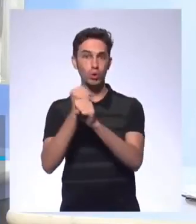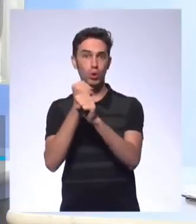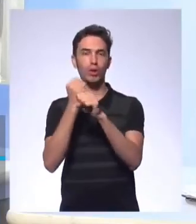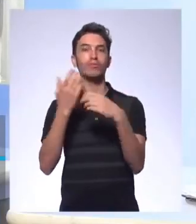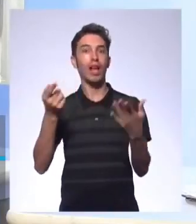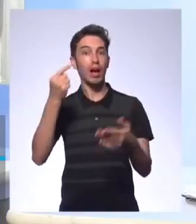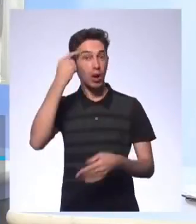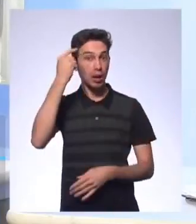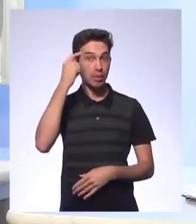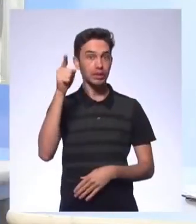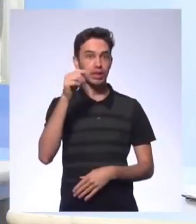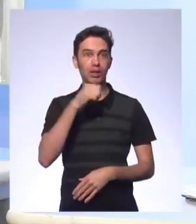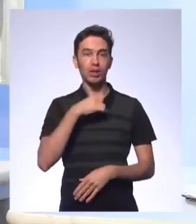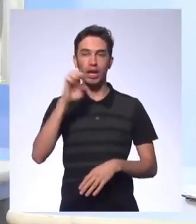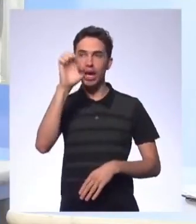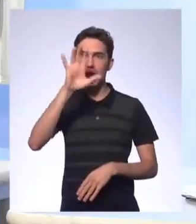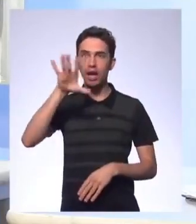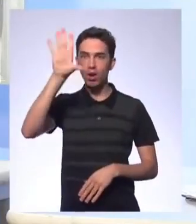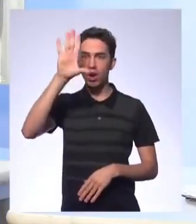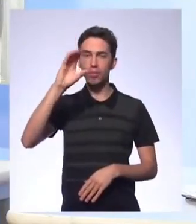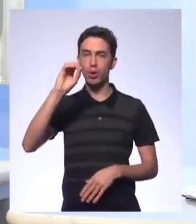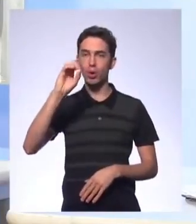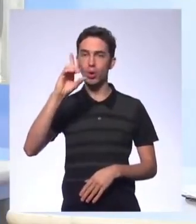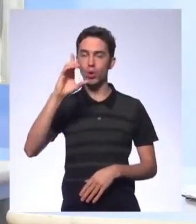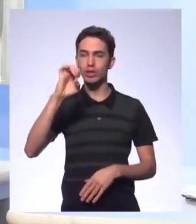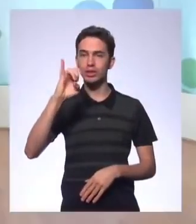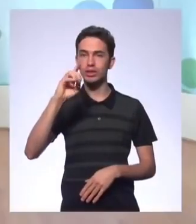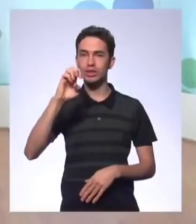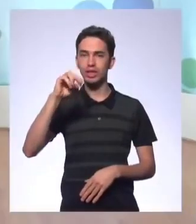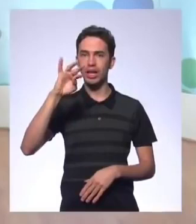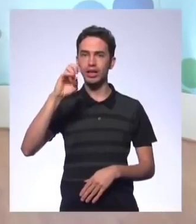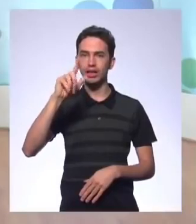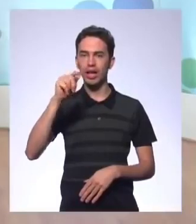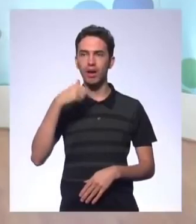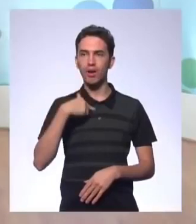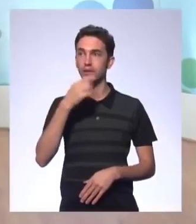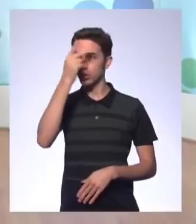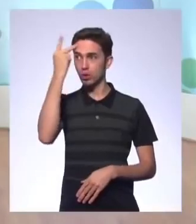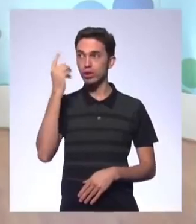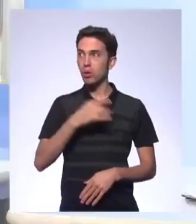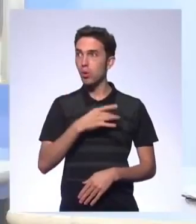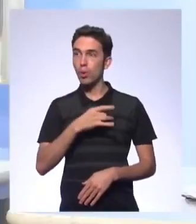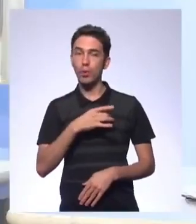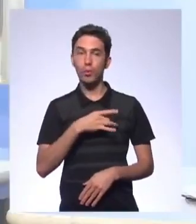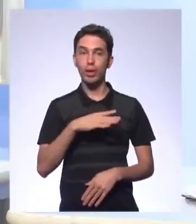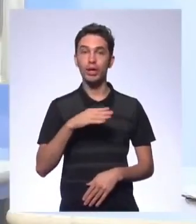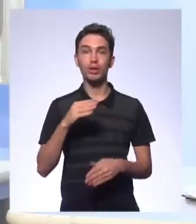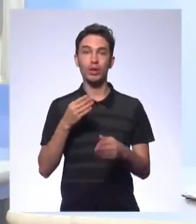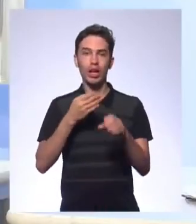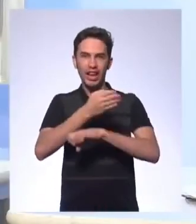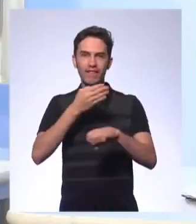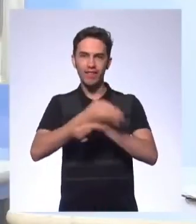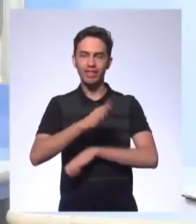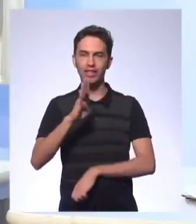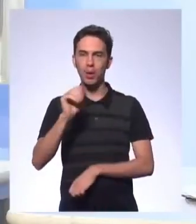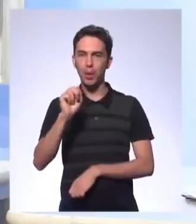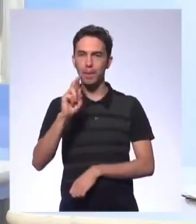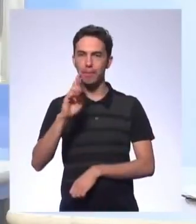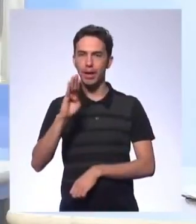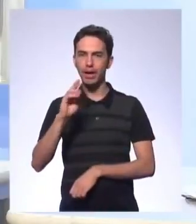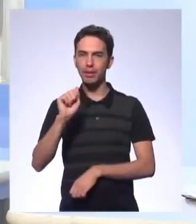toda fragmentada, a Europa Ocidental, e aí as pessoas, com medo das invasões bárbaras, elas começaram a morar em lugares chamados